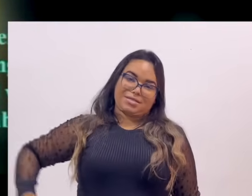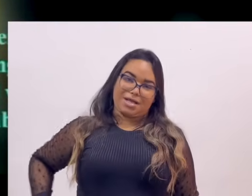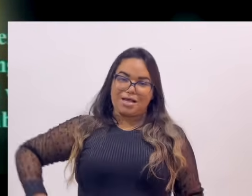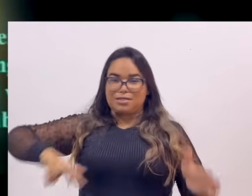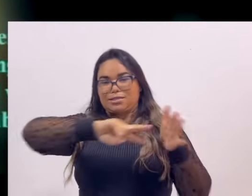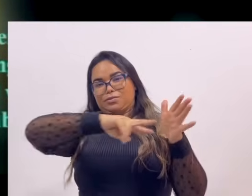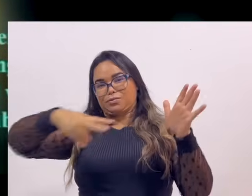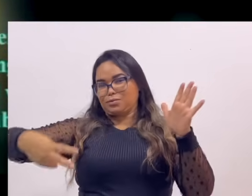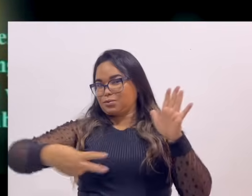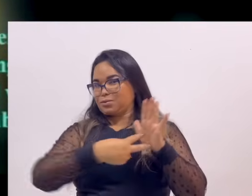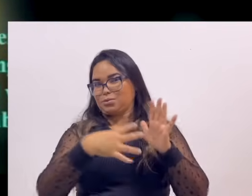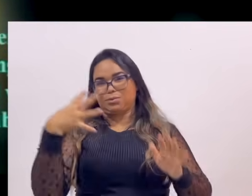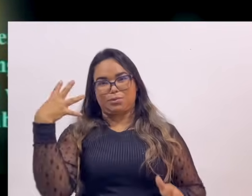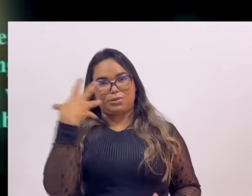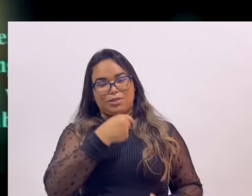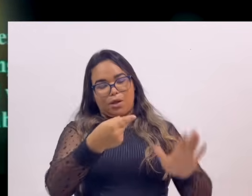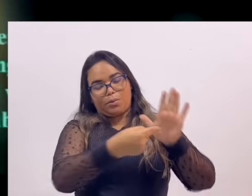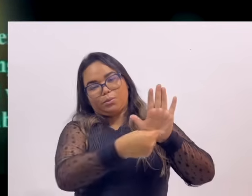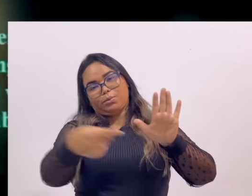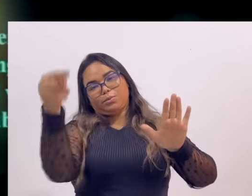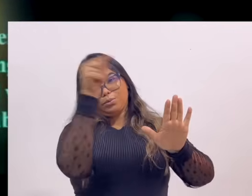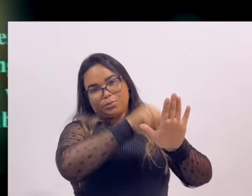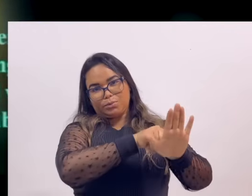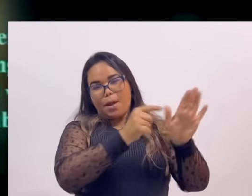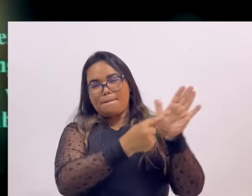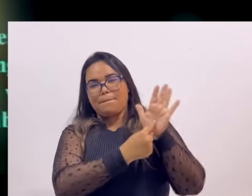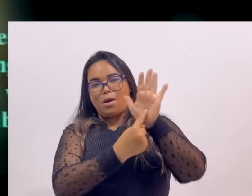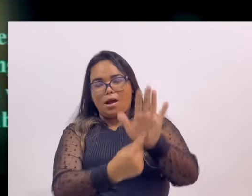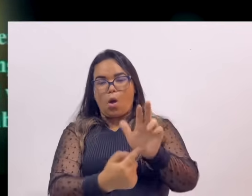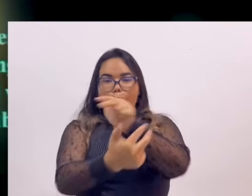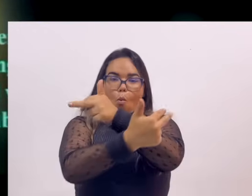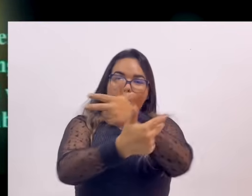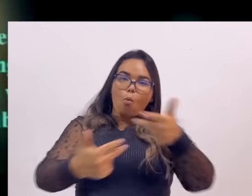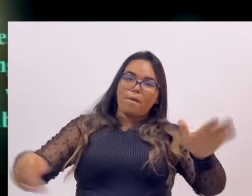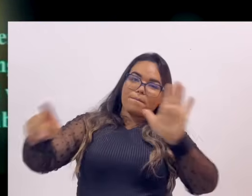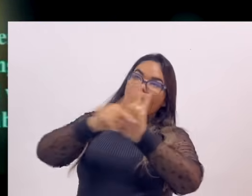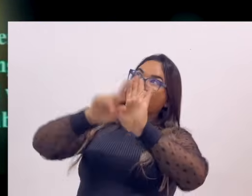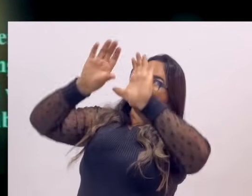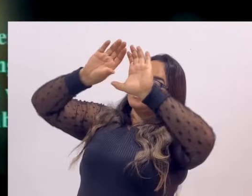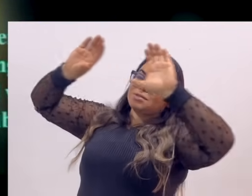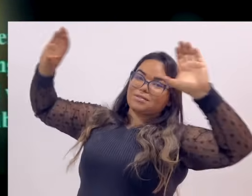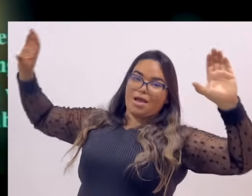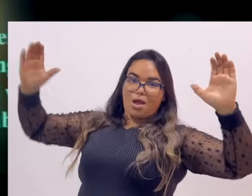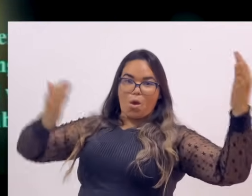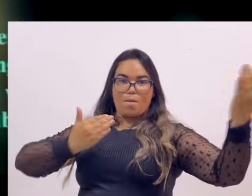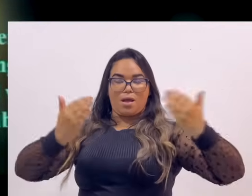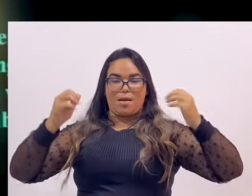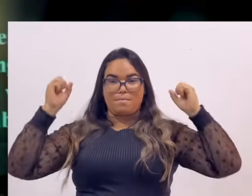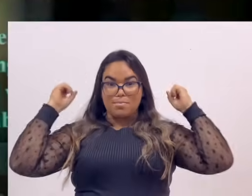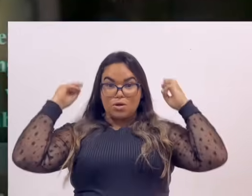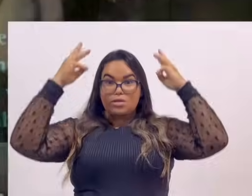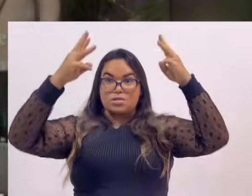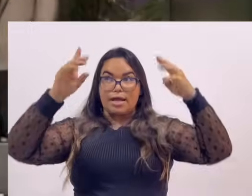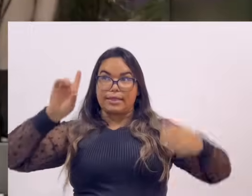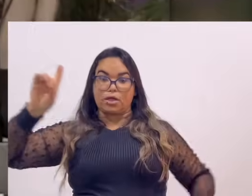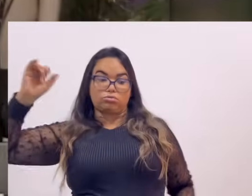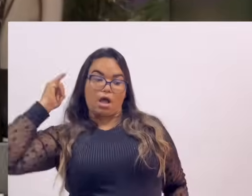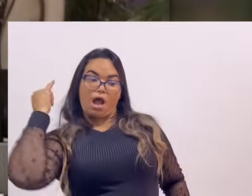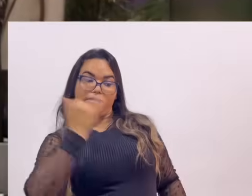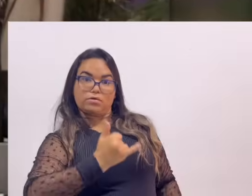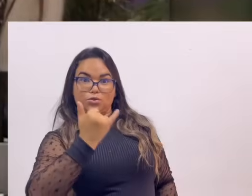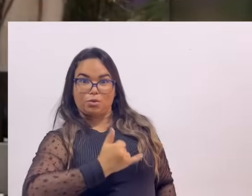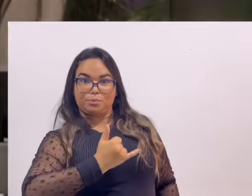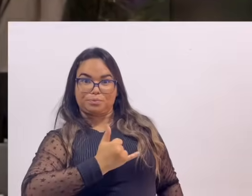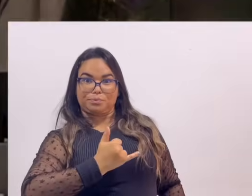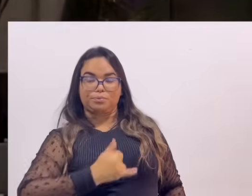Símbolos que servem de exemplo e sombras das coisas celestiais como Moisés foi avisado divinamente. Hebreus